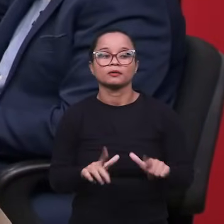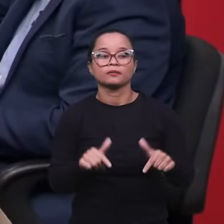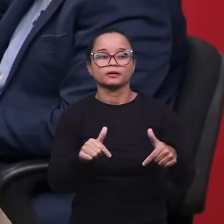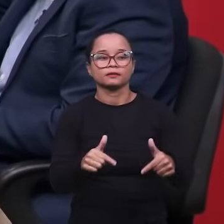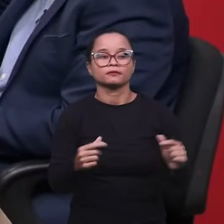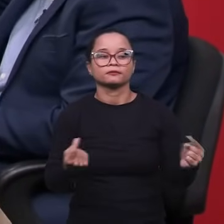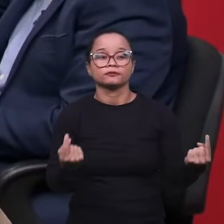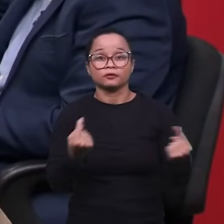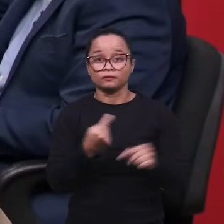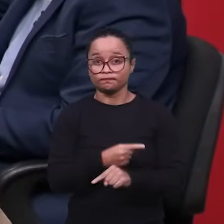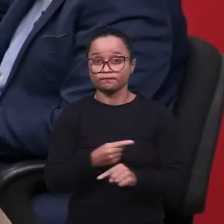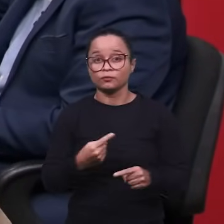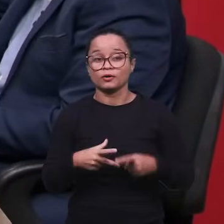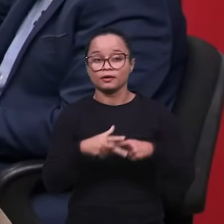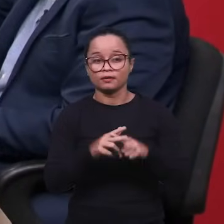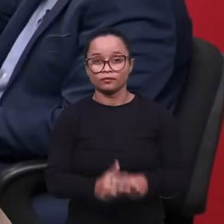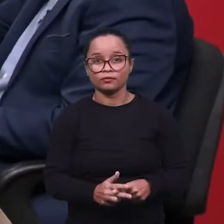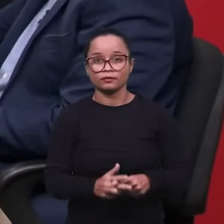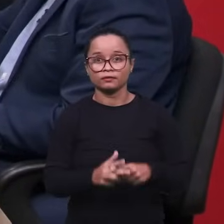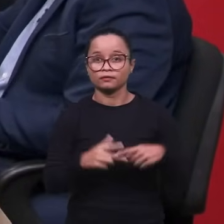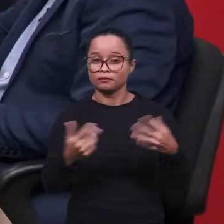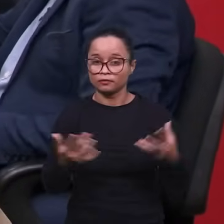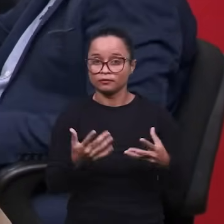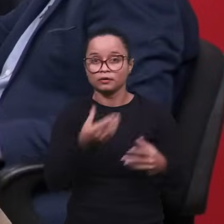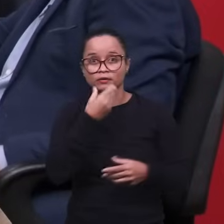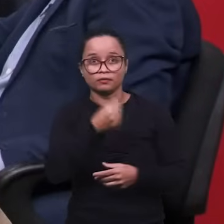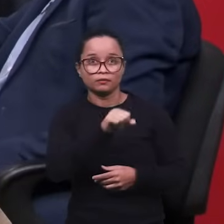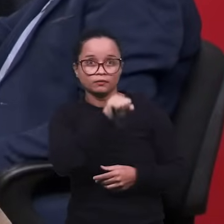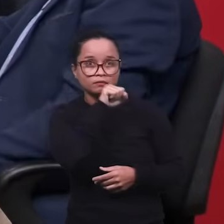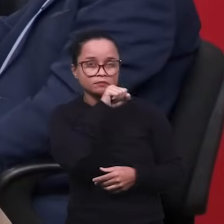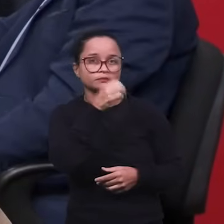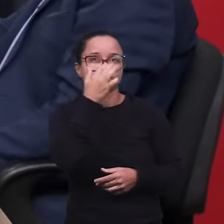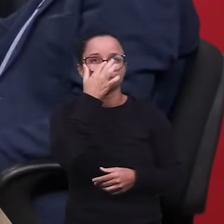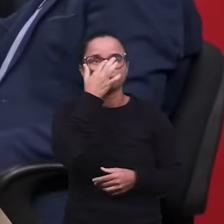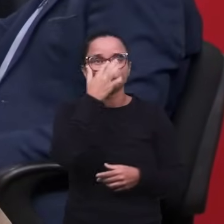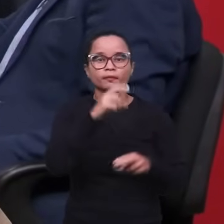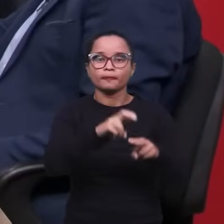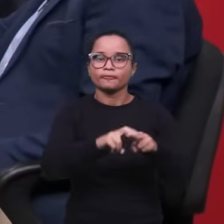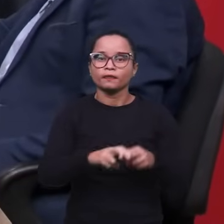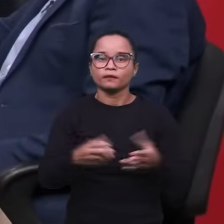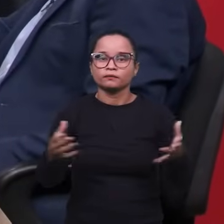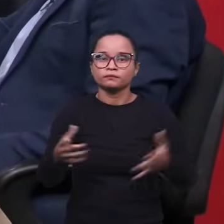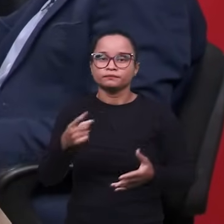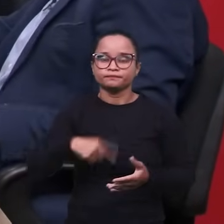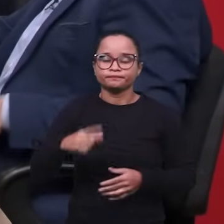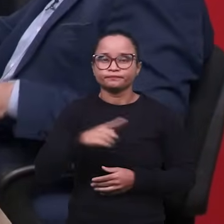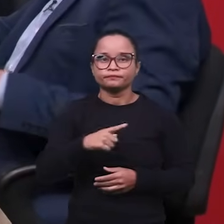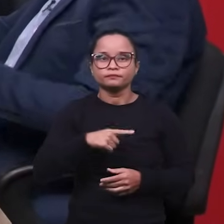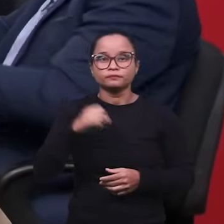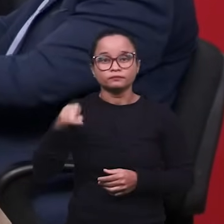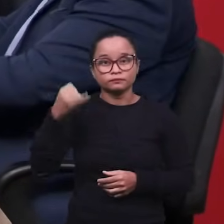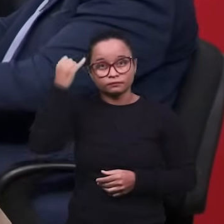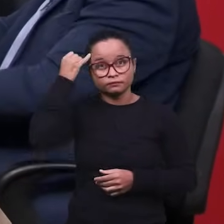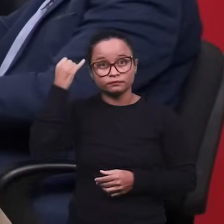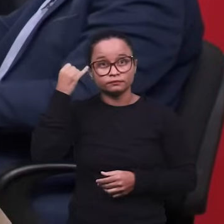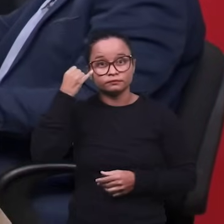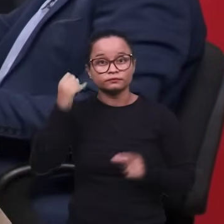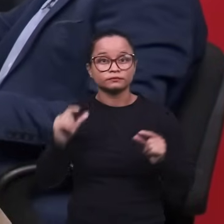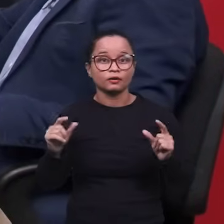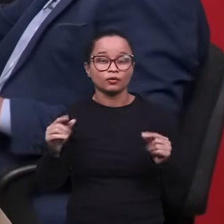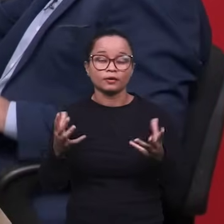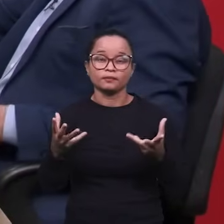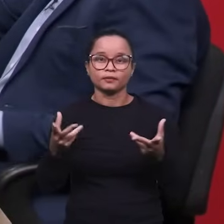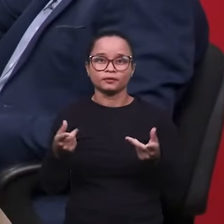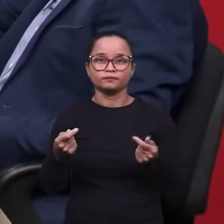aquela ação contrária, por aquela correção que ele recebeu do seu pai. Por isso que nós temos um recurso, né, Josias e demais companheiros,